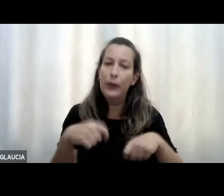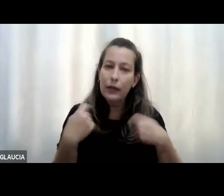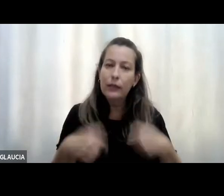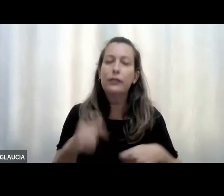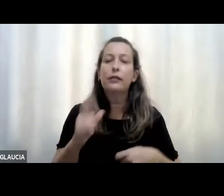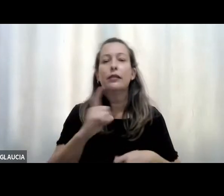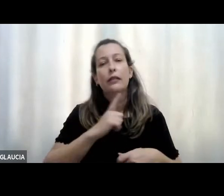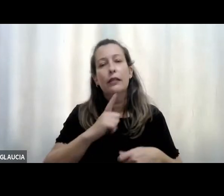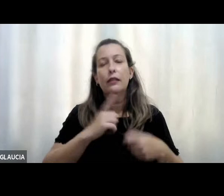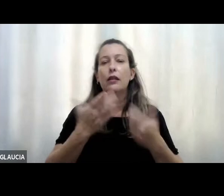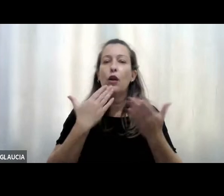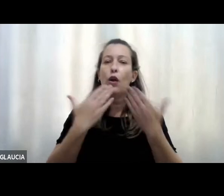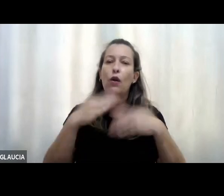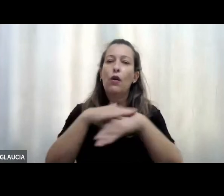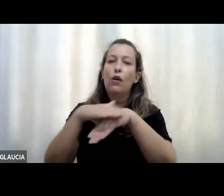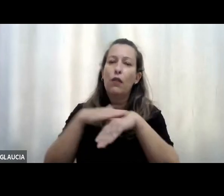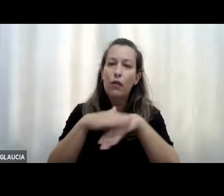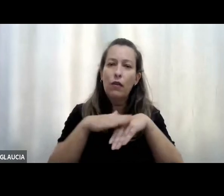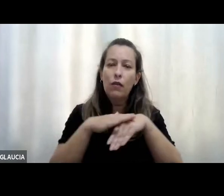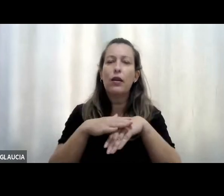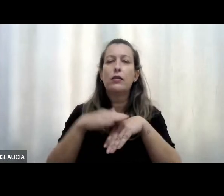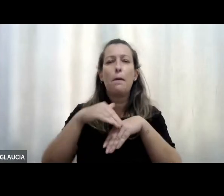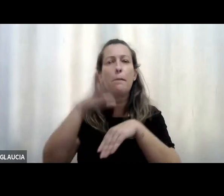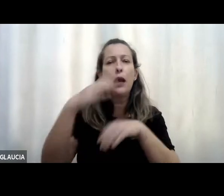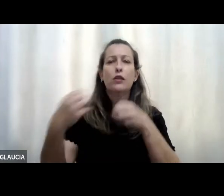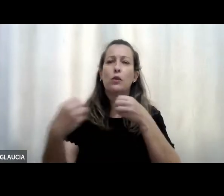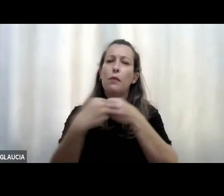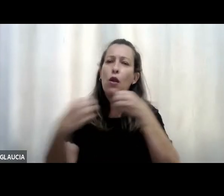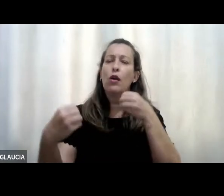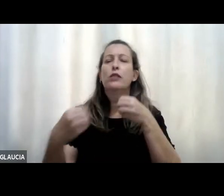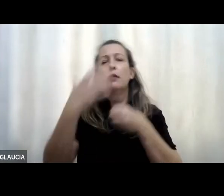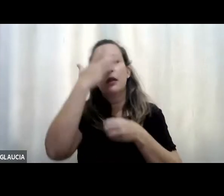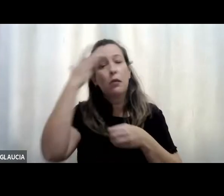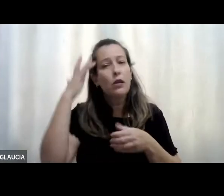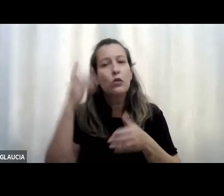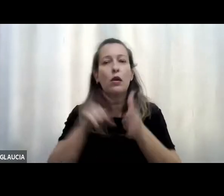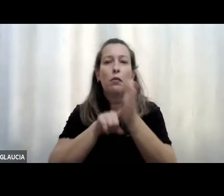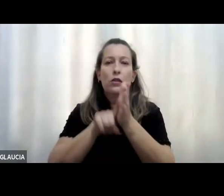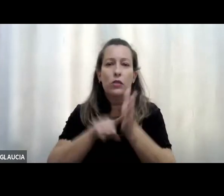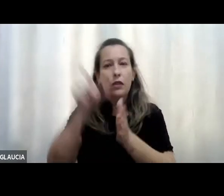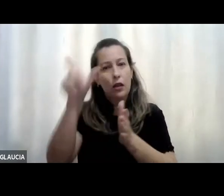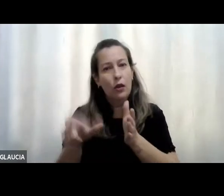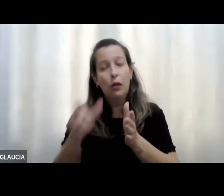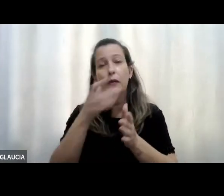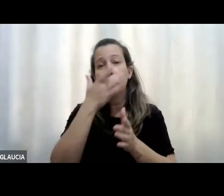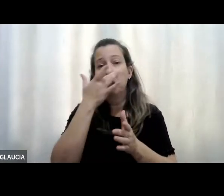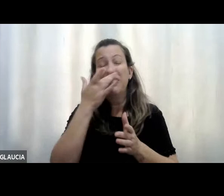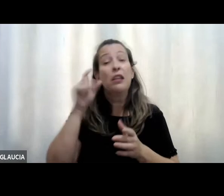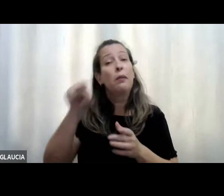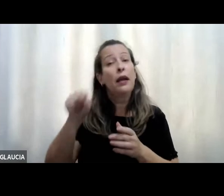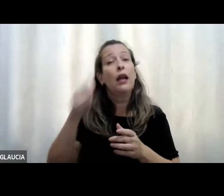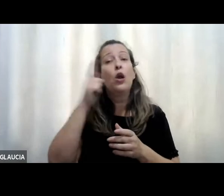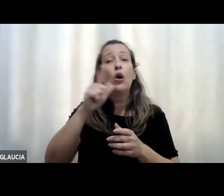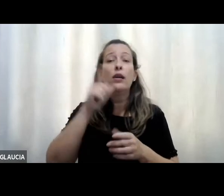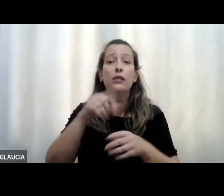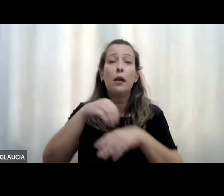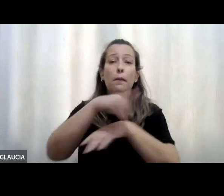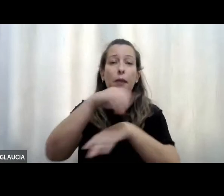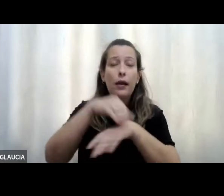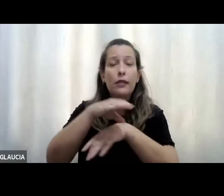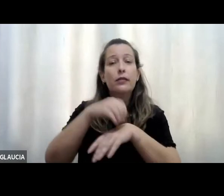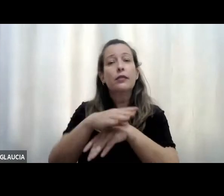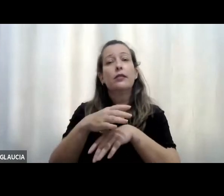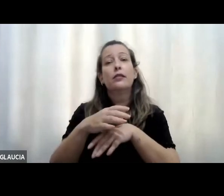essa conversa mais próxima do pesquisador, para que ele consiga passar as